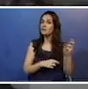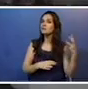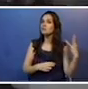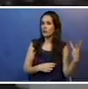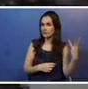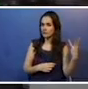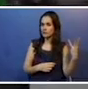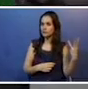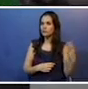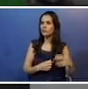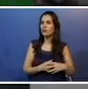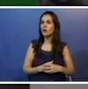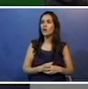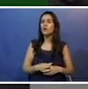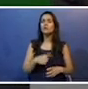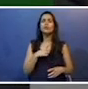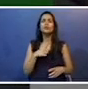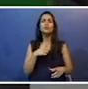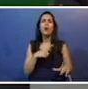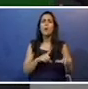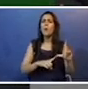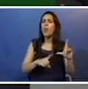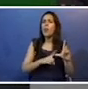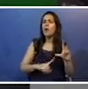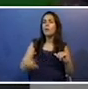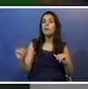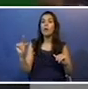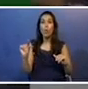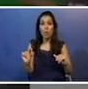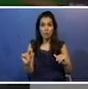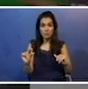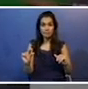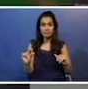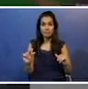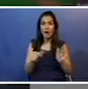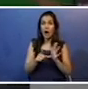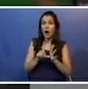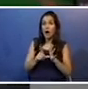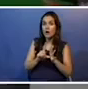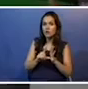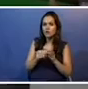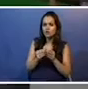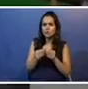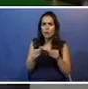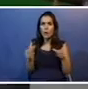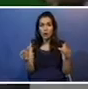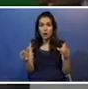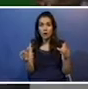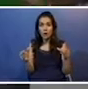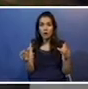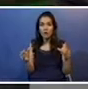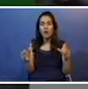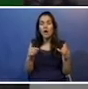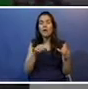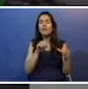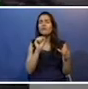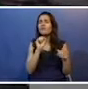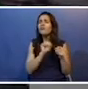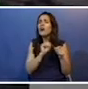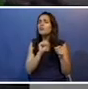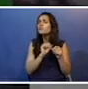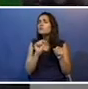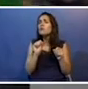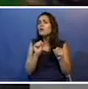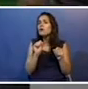3. Quando há uma letra de menor valor antes de uma de maior valor, subtraímos